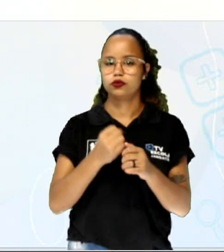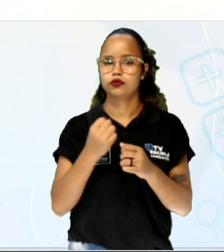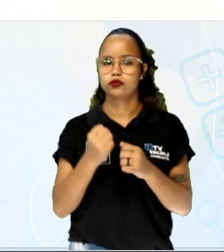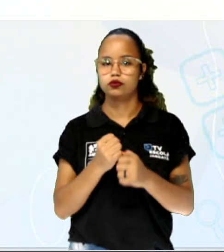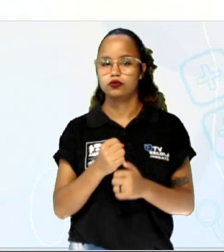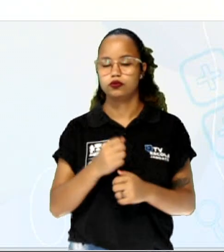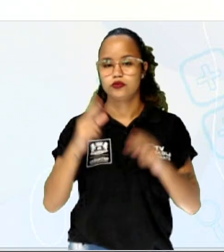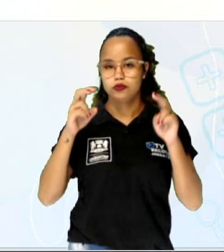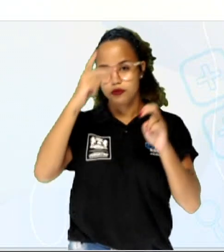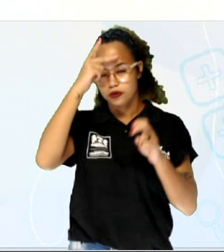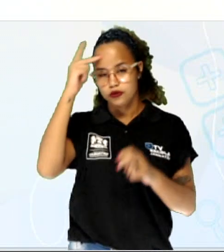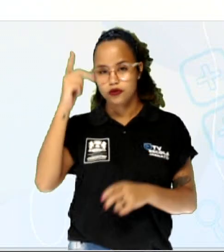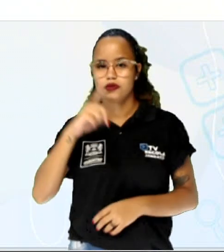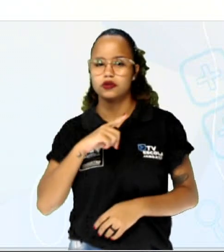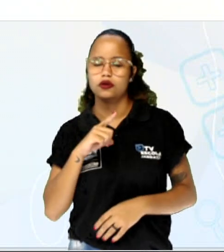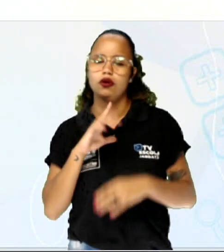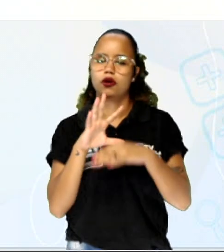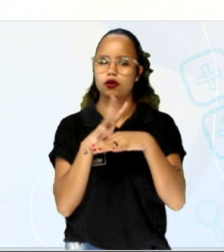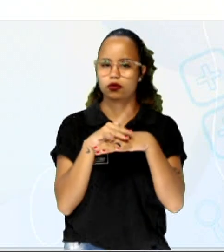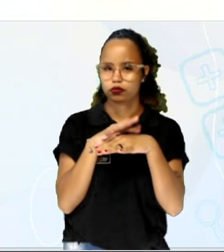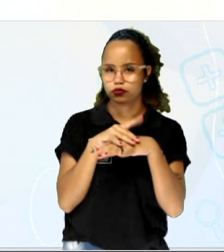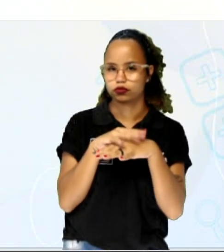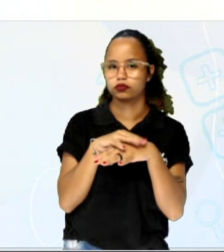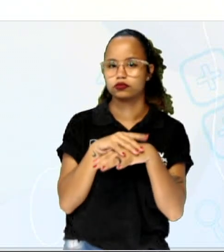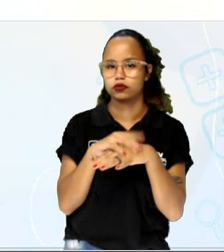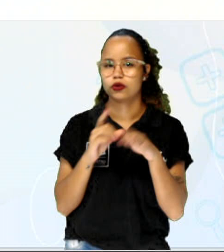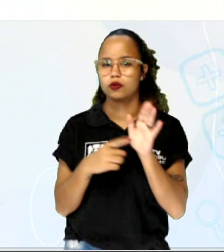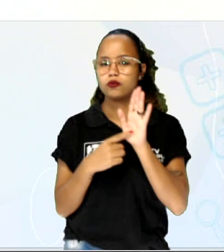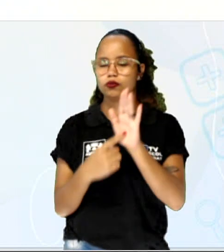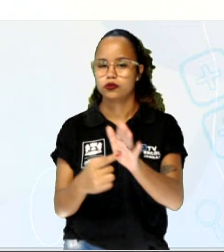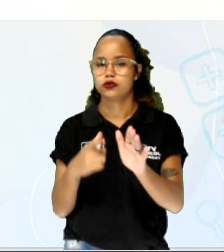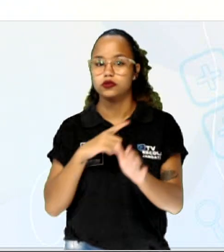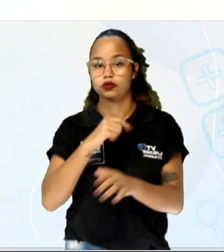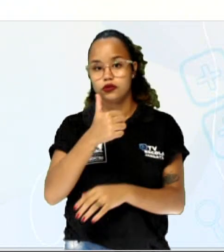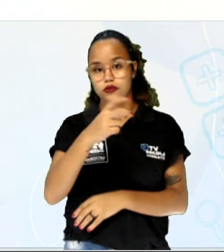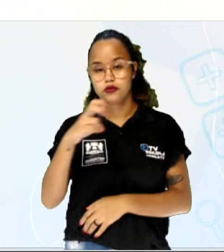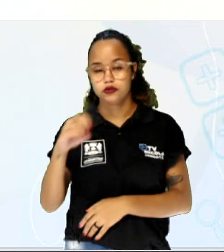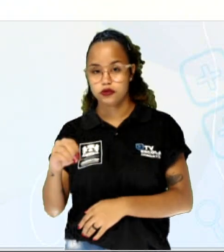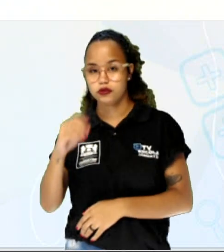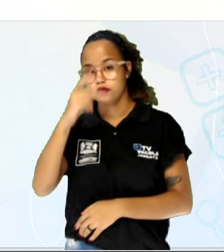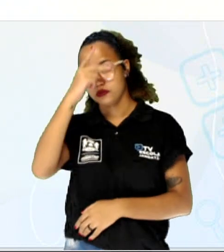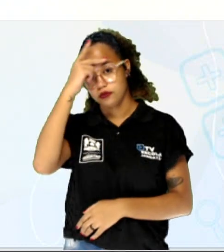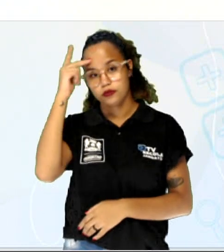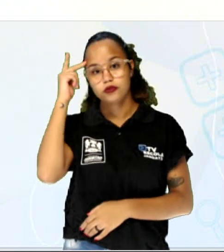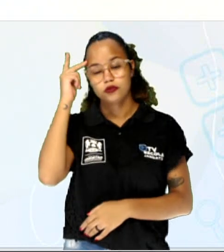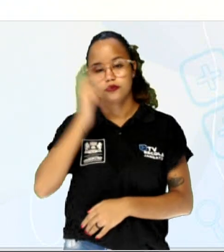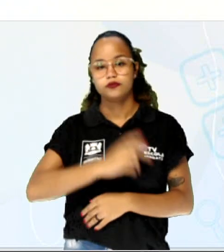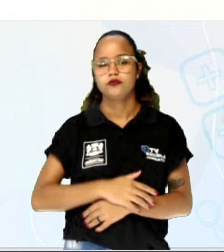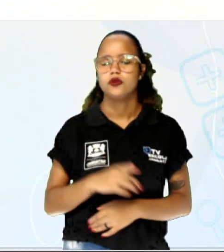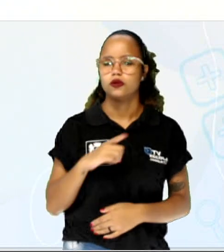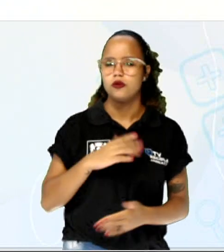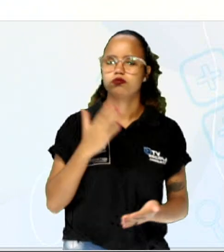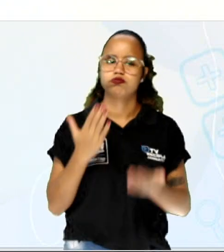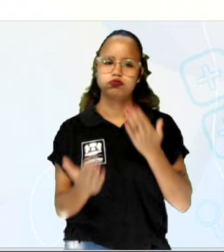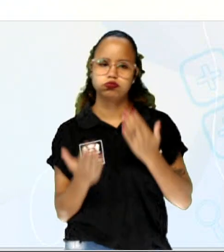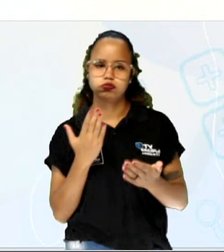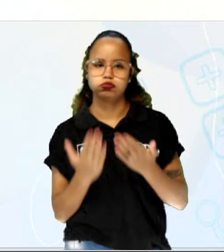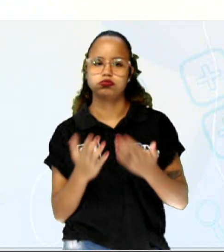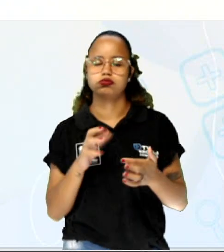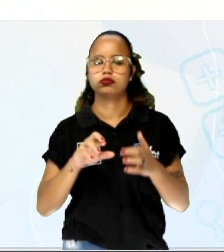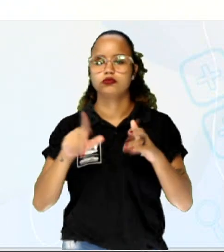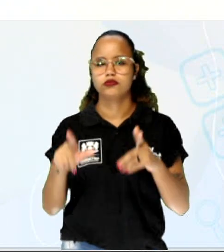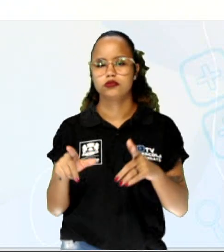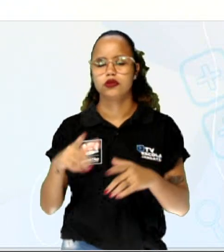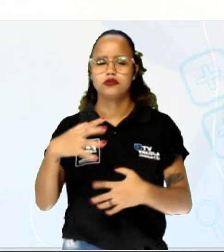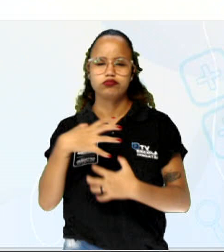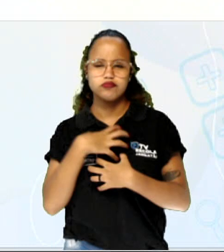pelos pacientes da amostra de 150 indivíduos, né? Então estão lá e você vai comparando os diferentes